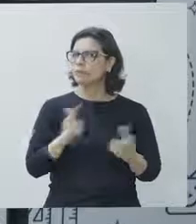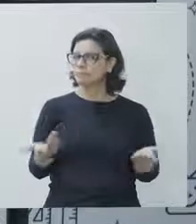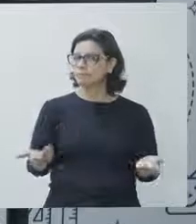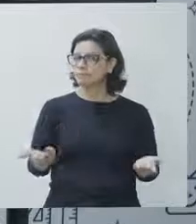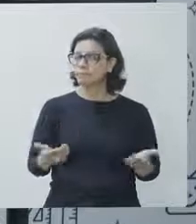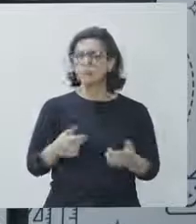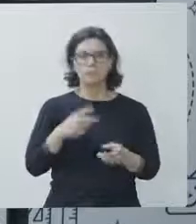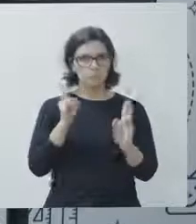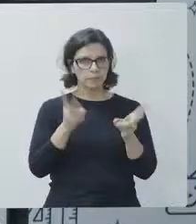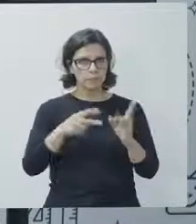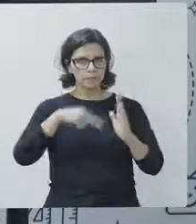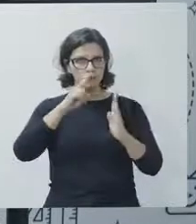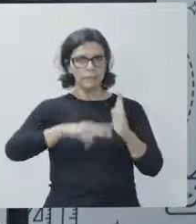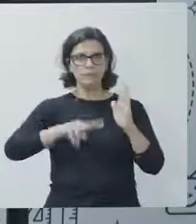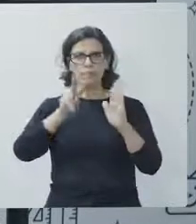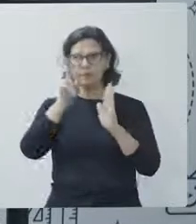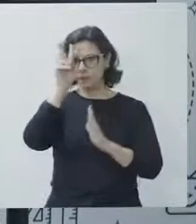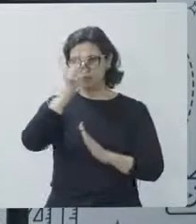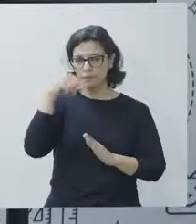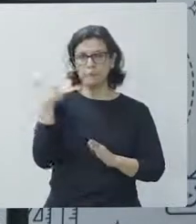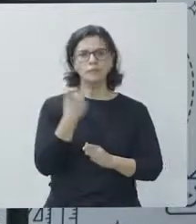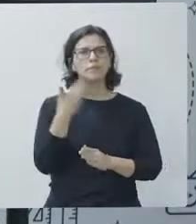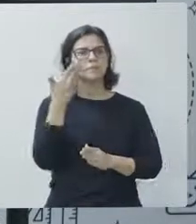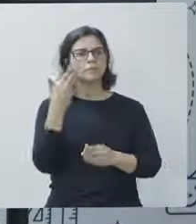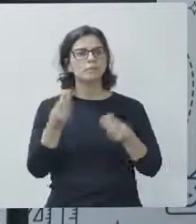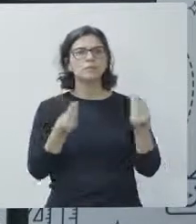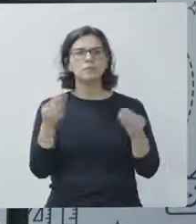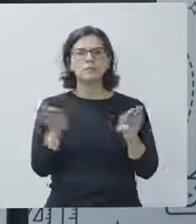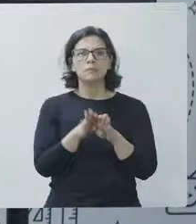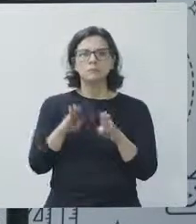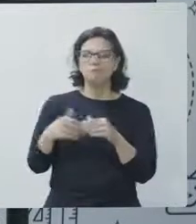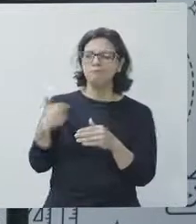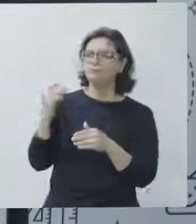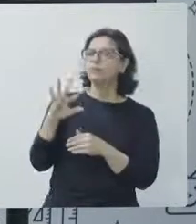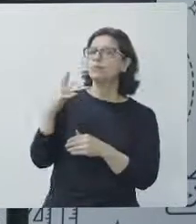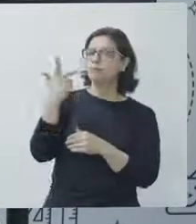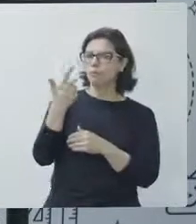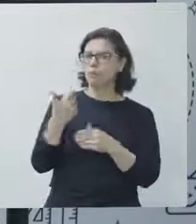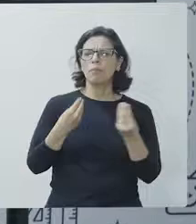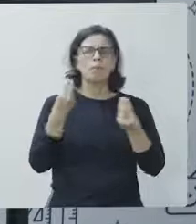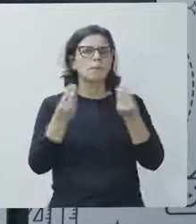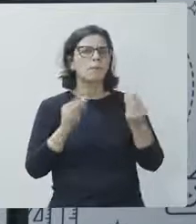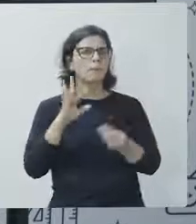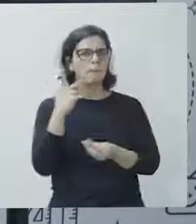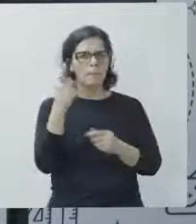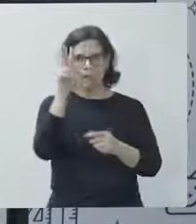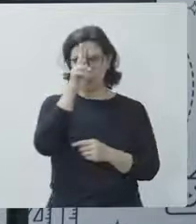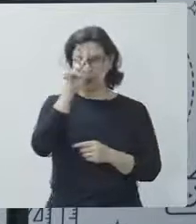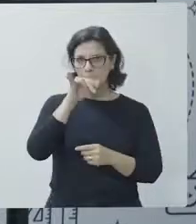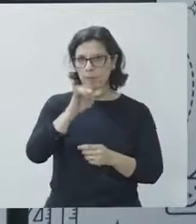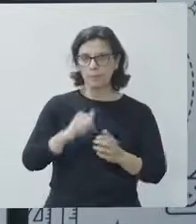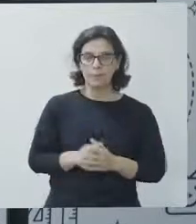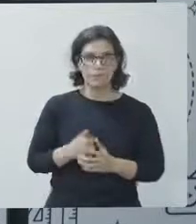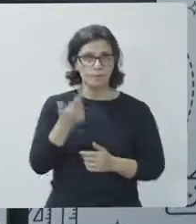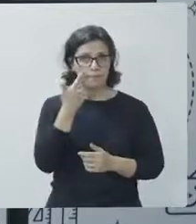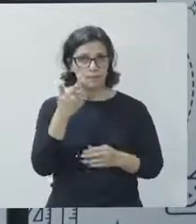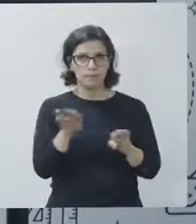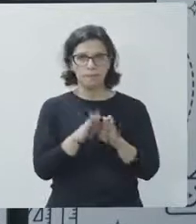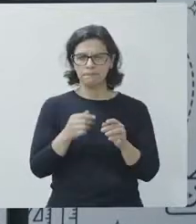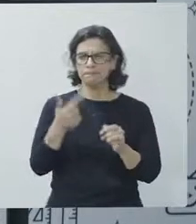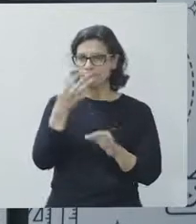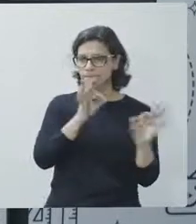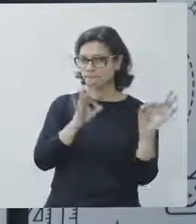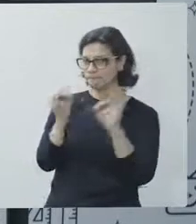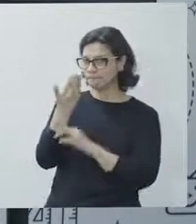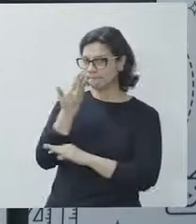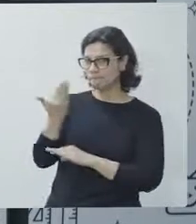vamos continuar a nossa história para a gente saber, então, o desenrolar disso, como que isso vai acontecer. Então, acompanhem